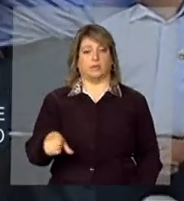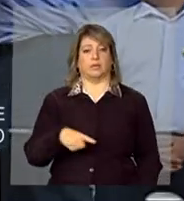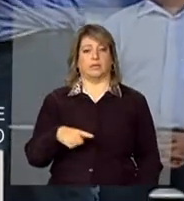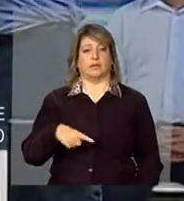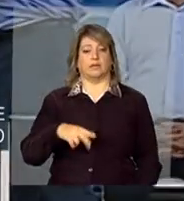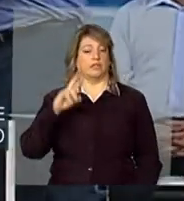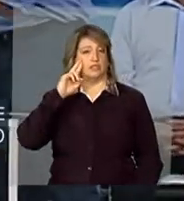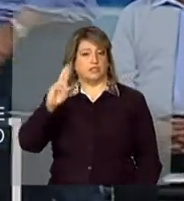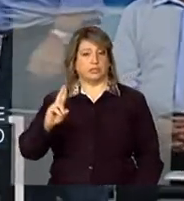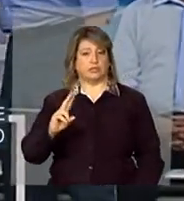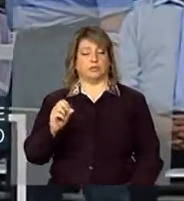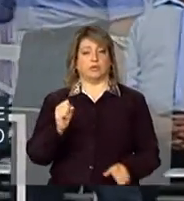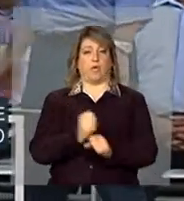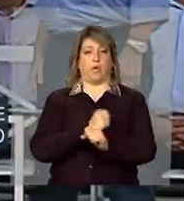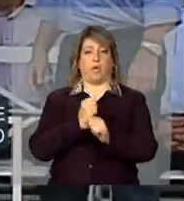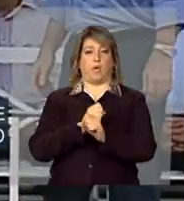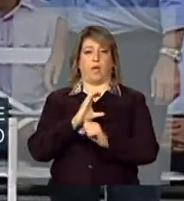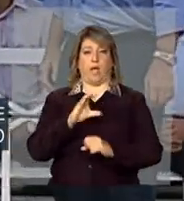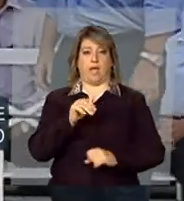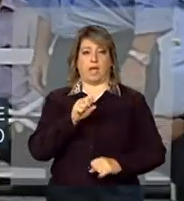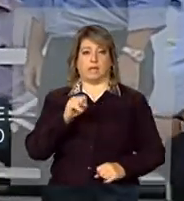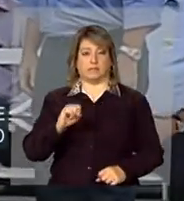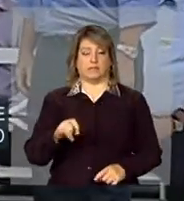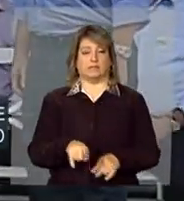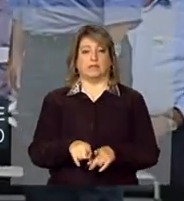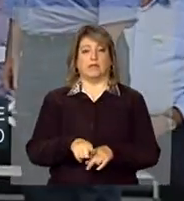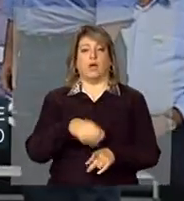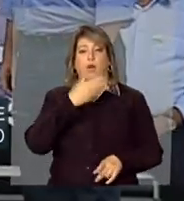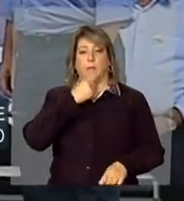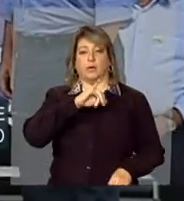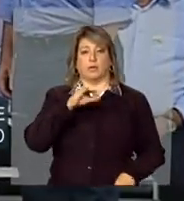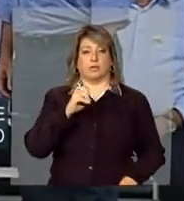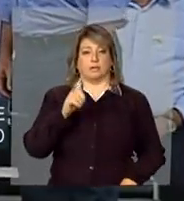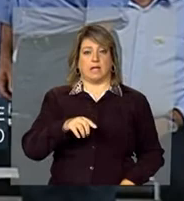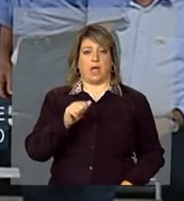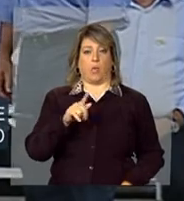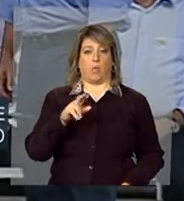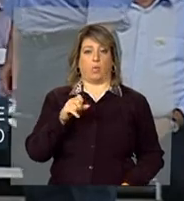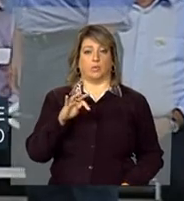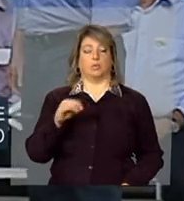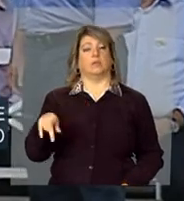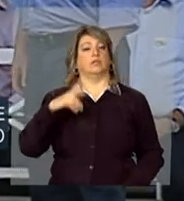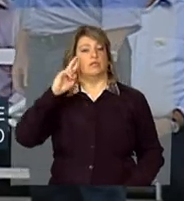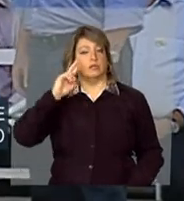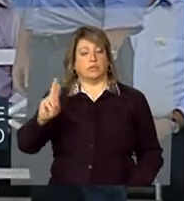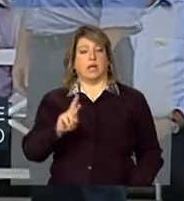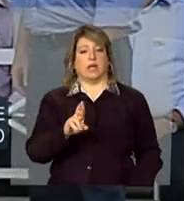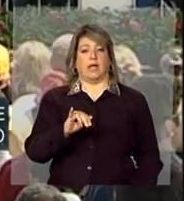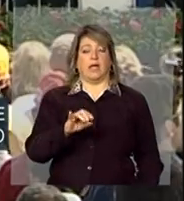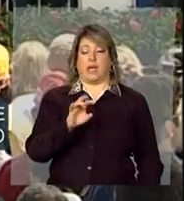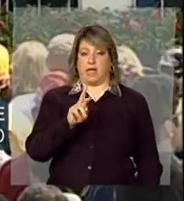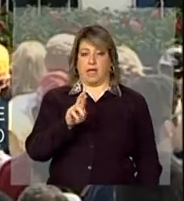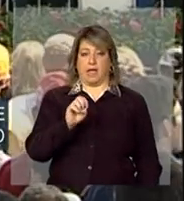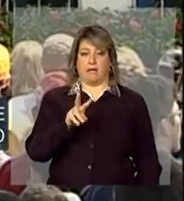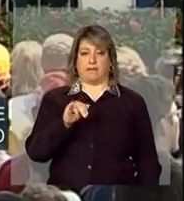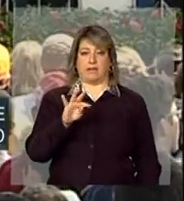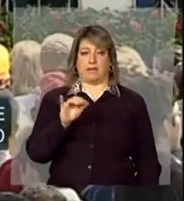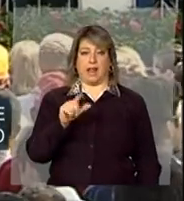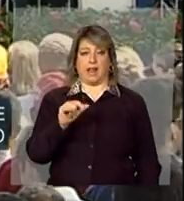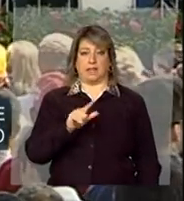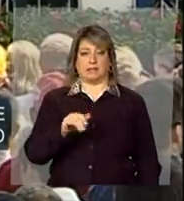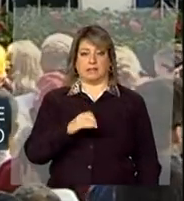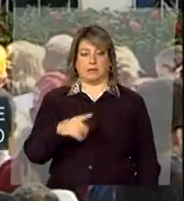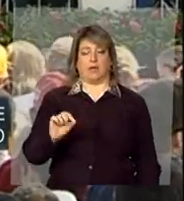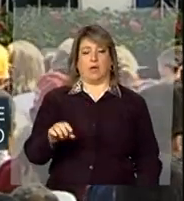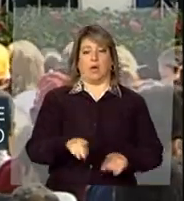da construtora Cassi, e o senhor José Augusto de Carvalho Nunes, diretor de revitalização de bacias hidrográficas